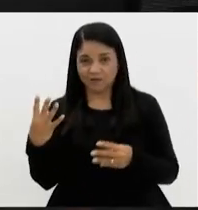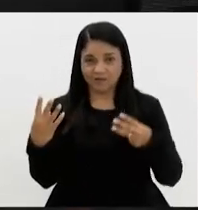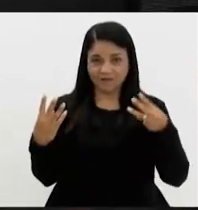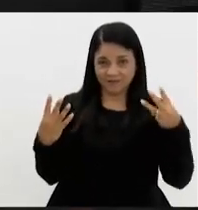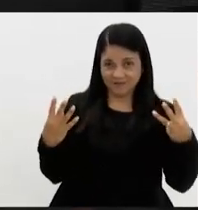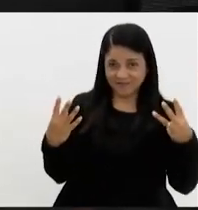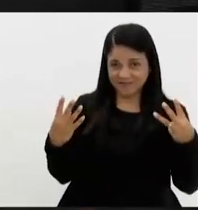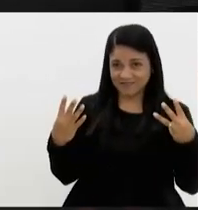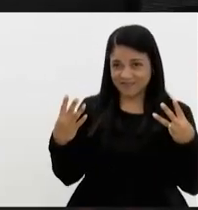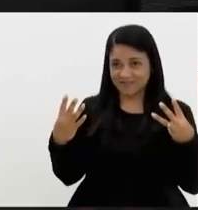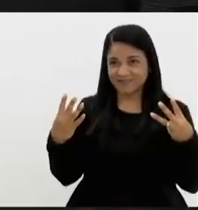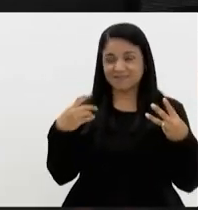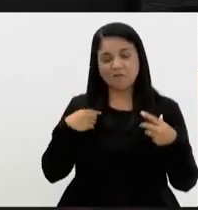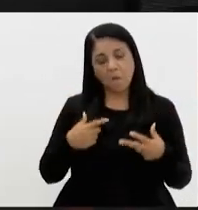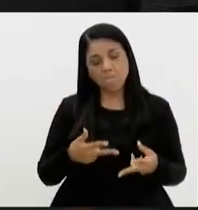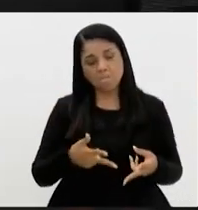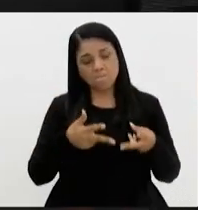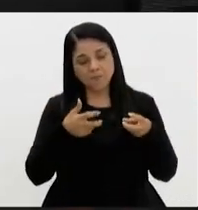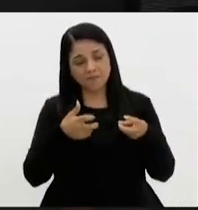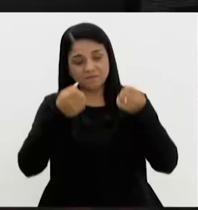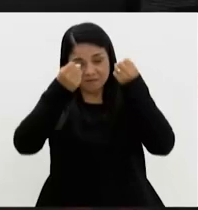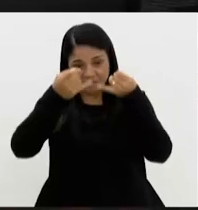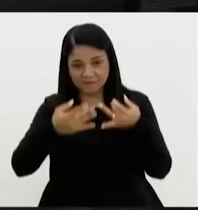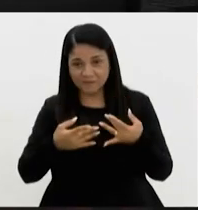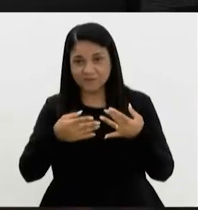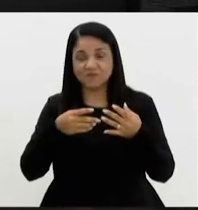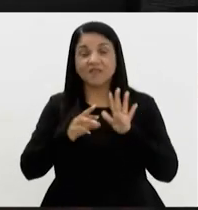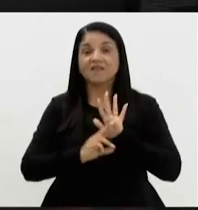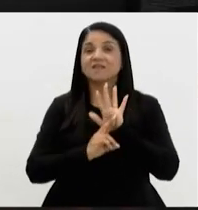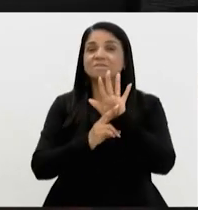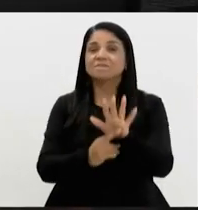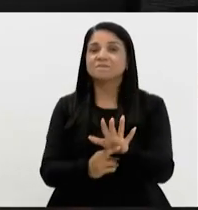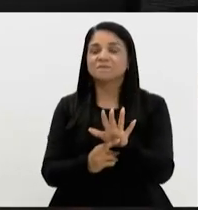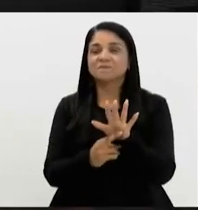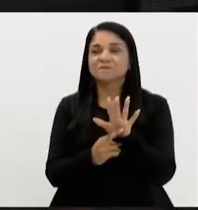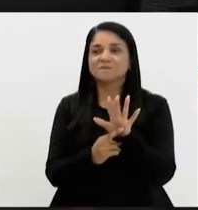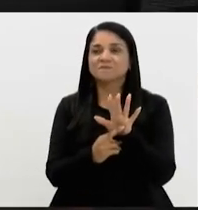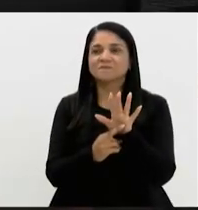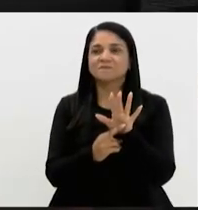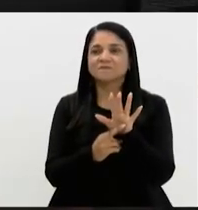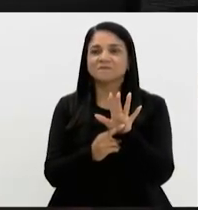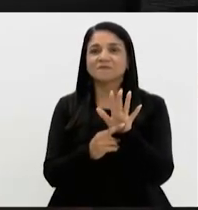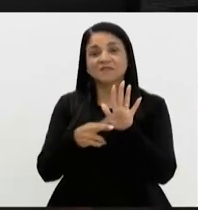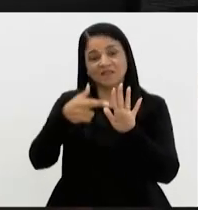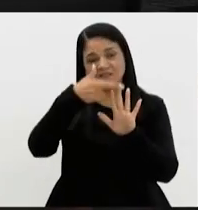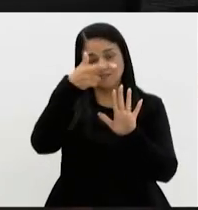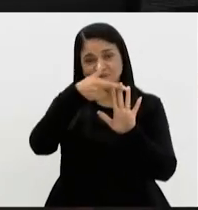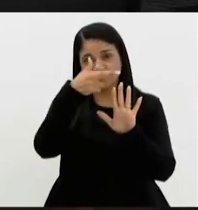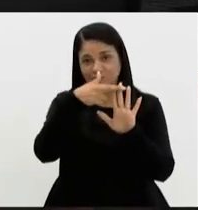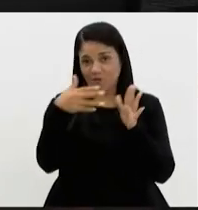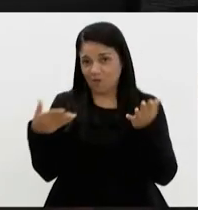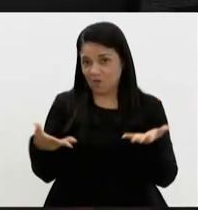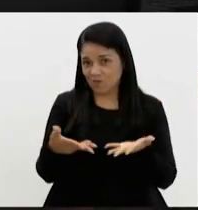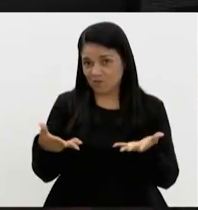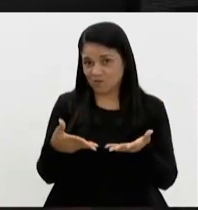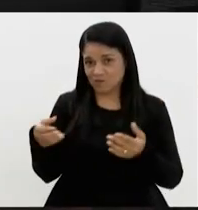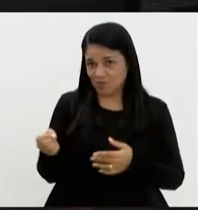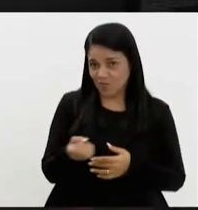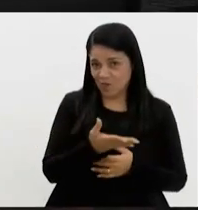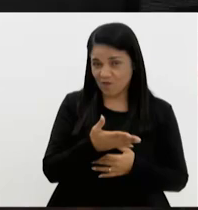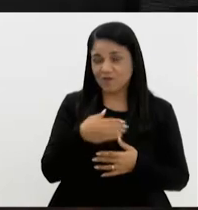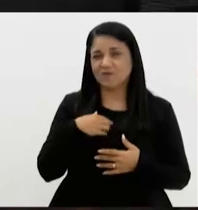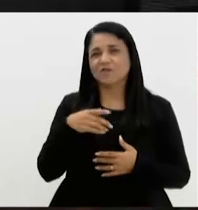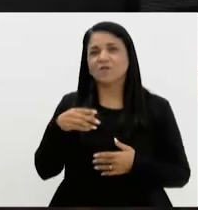eu eu percebi aqui na leitura tá representado na na na na resolução atual salve engano foi o voto do ministro